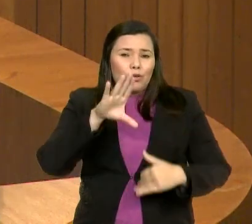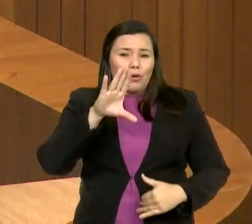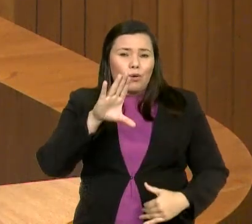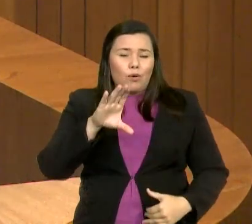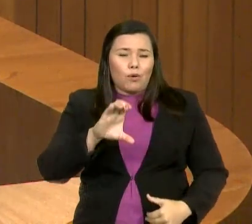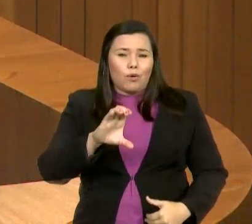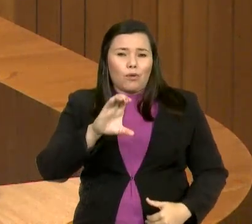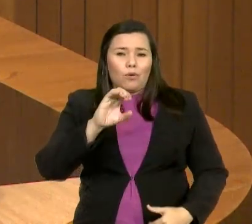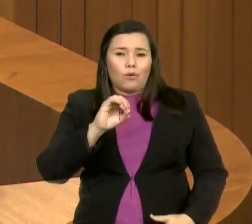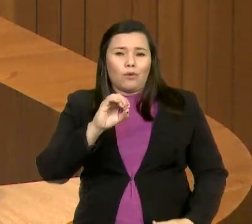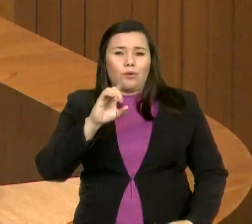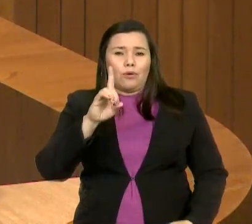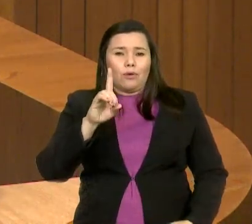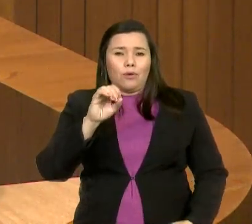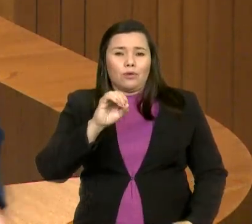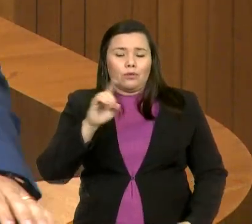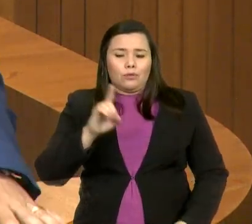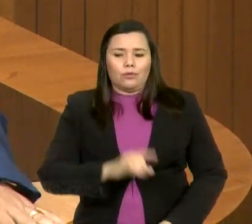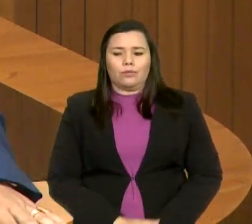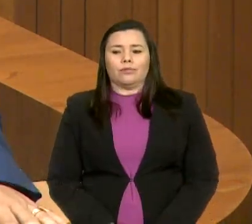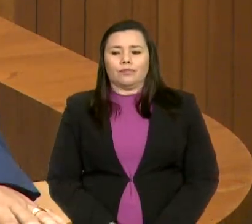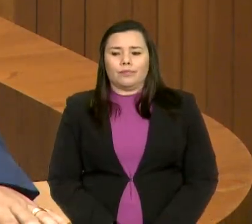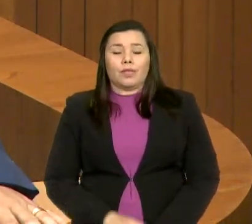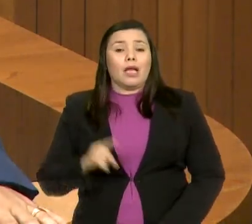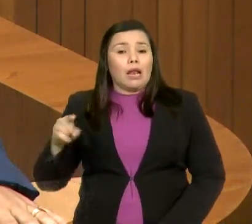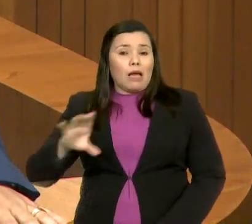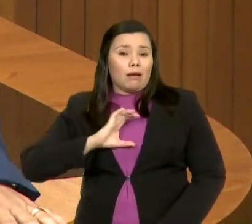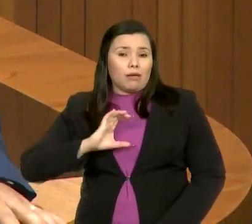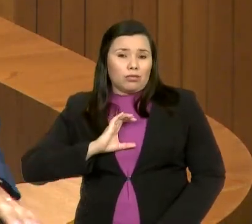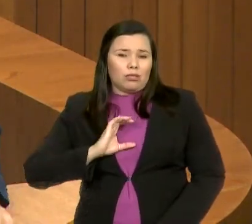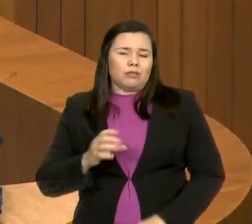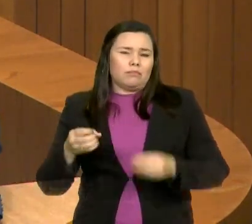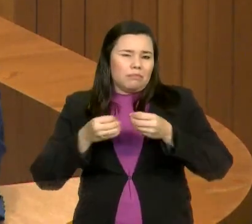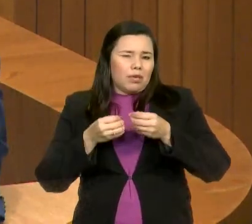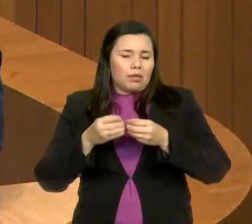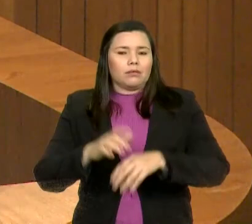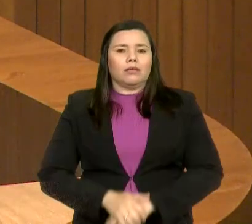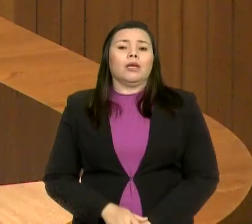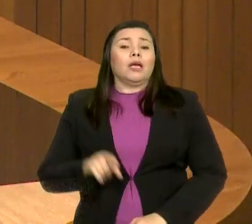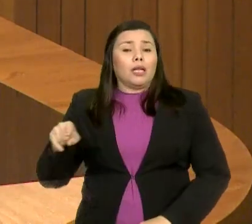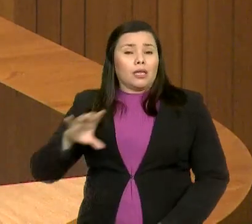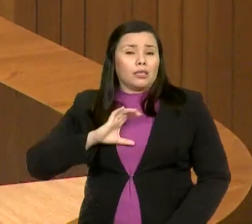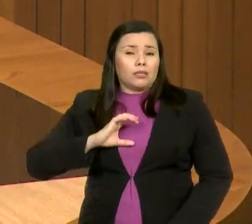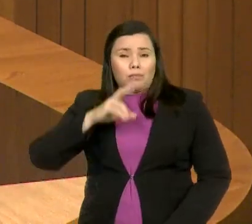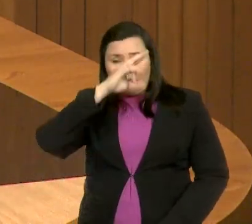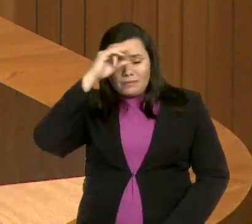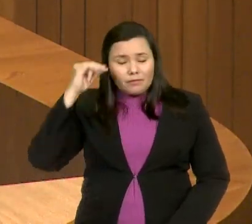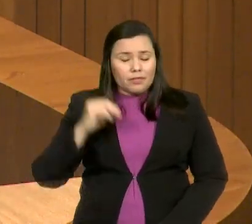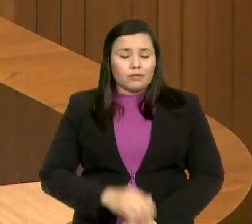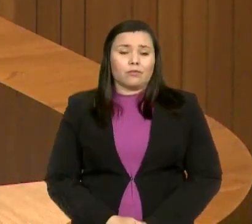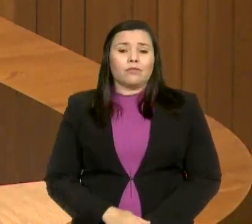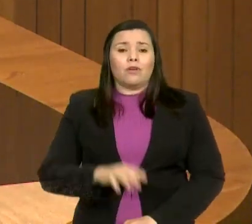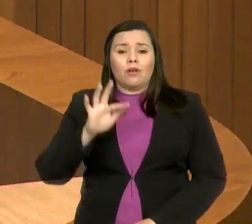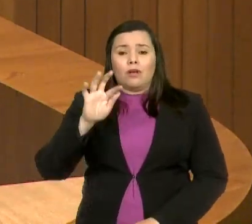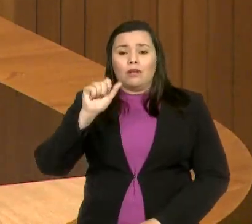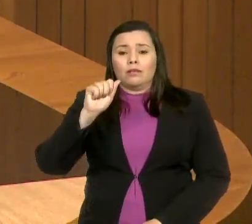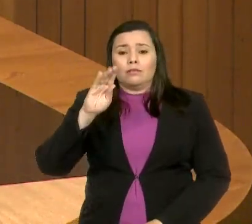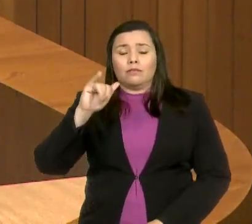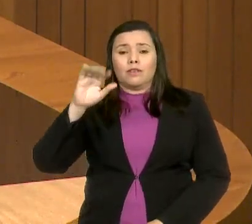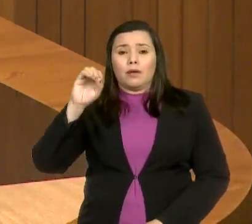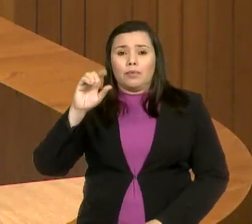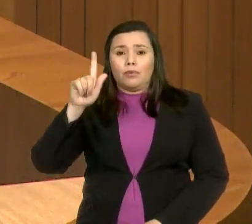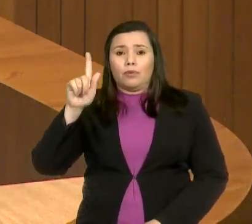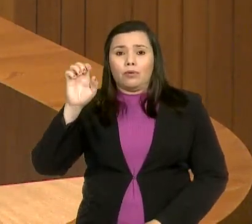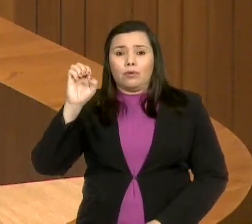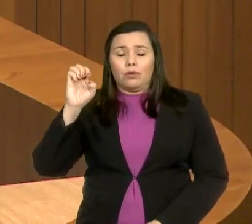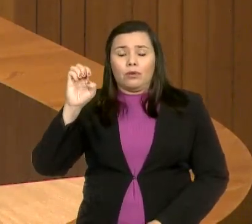bem administrado pelo prefeito Fábio Gentil, que prontamente convidou o governador e todos os deputados para entregar uma obra de